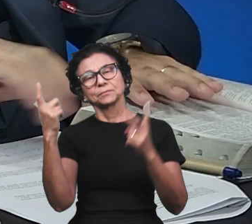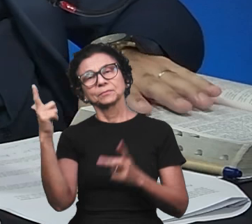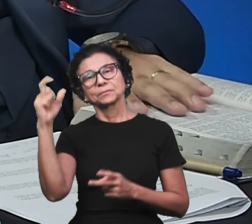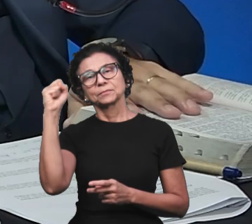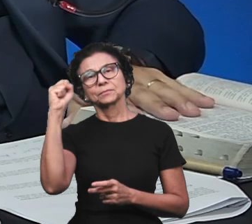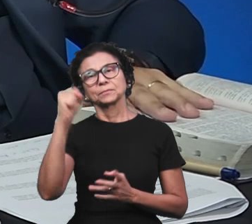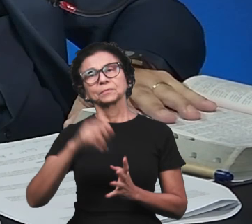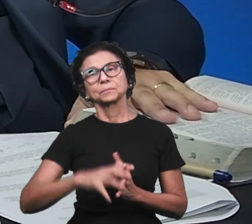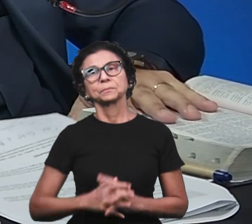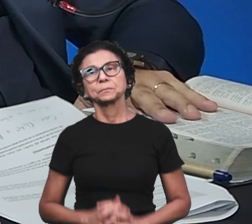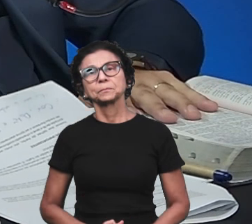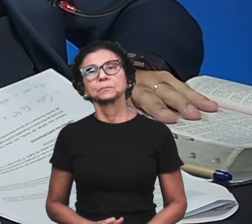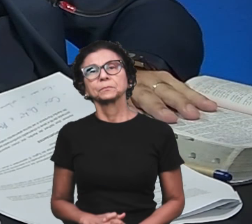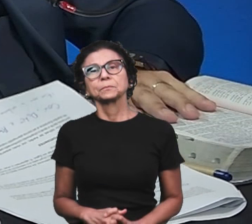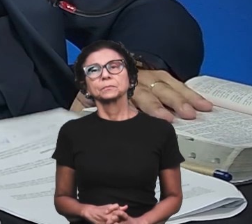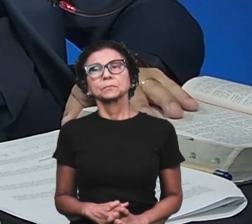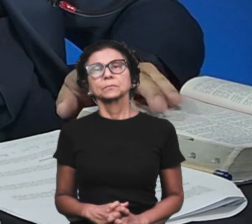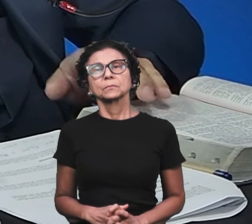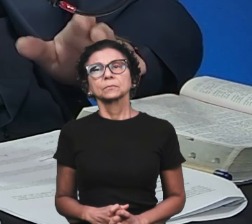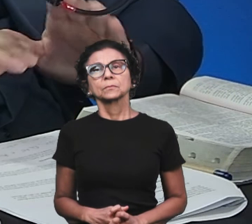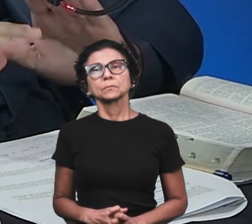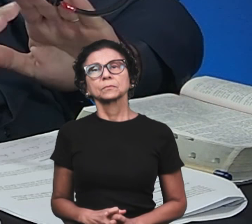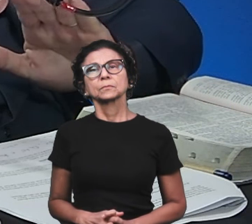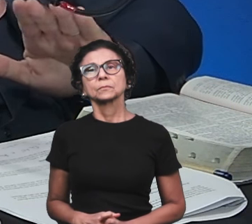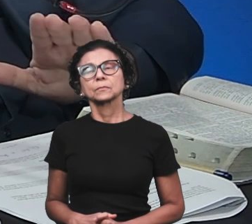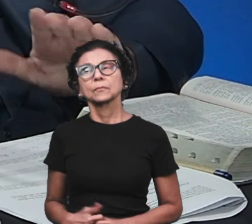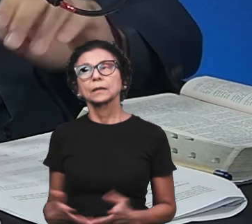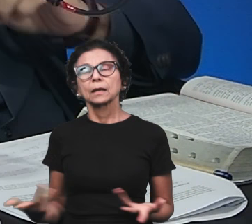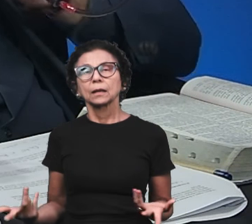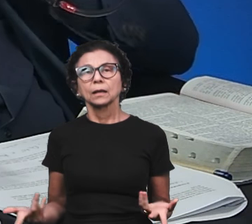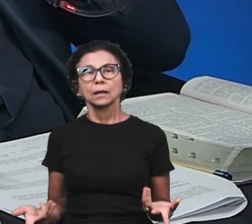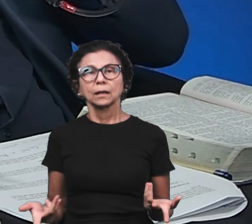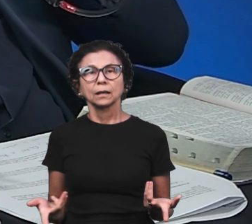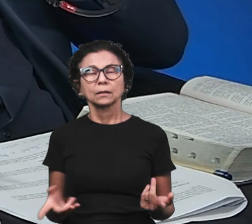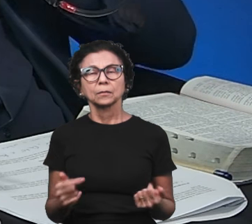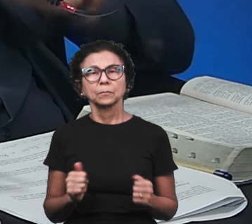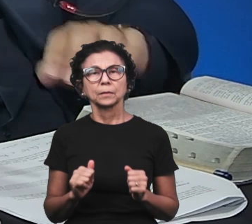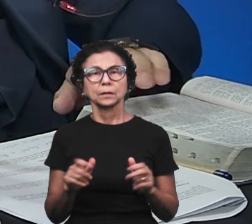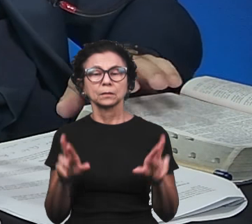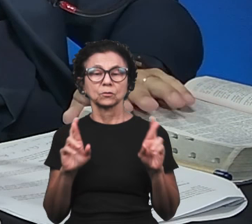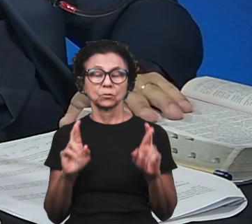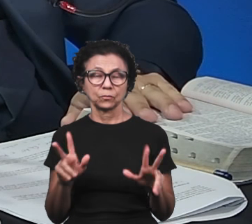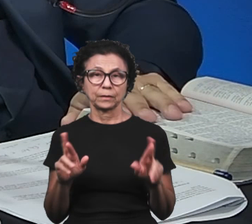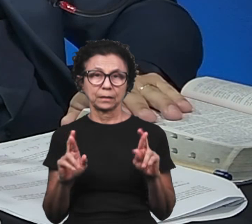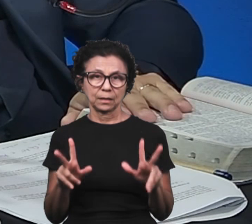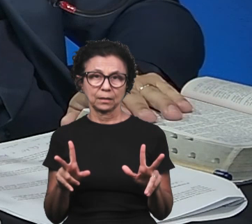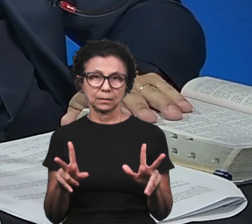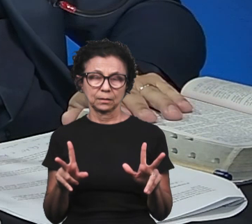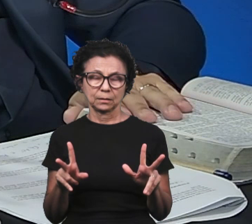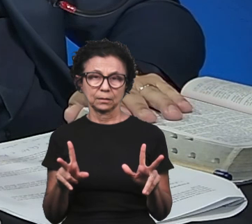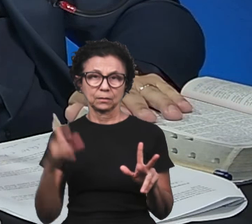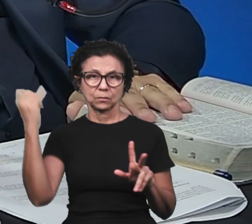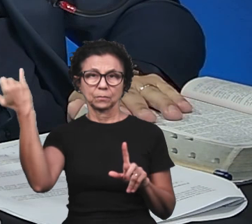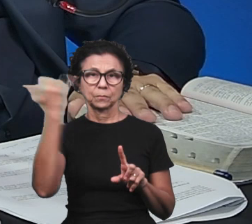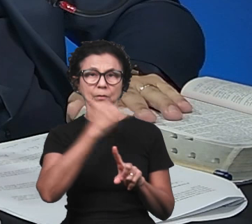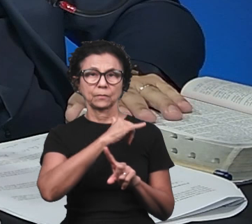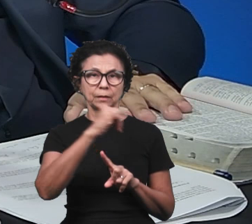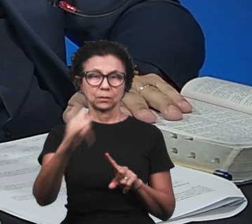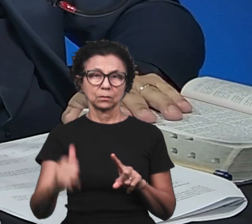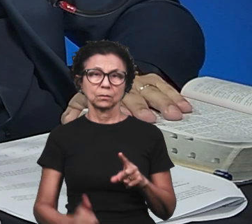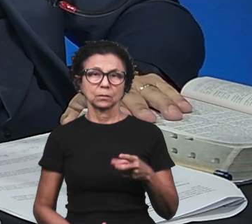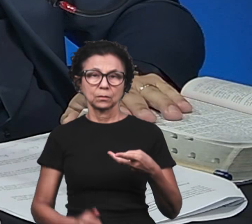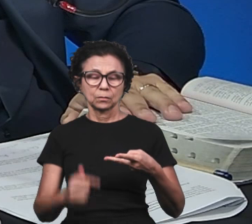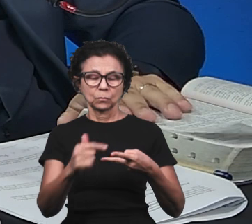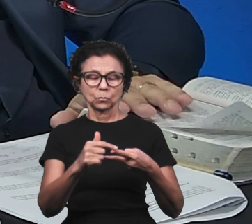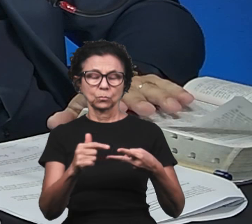Amém. E nós podemos assim diferenciar aqui profeticamente dois